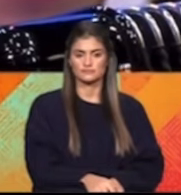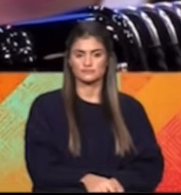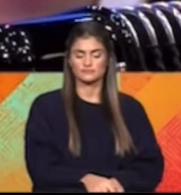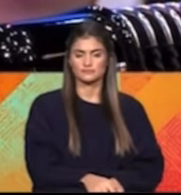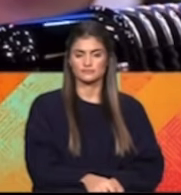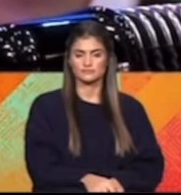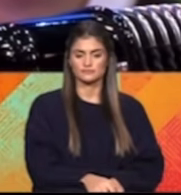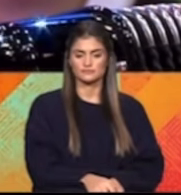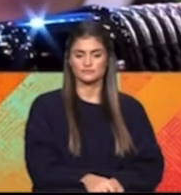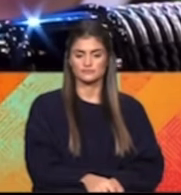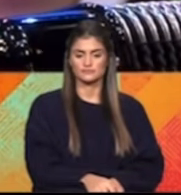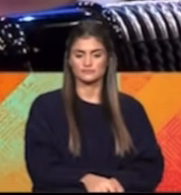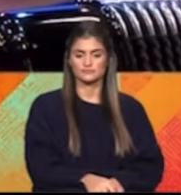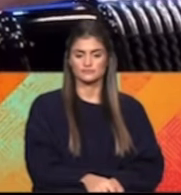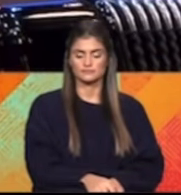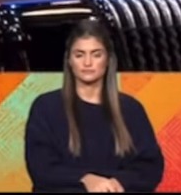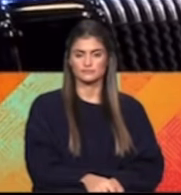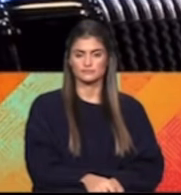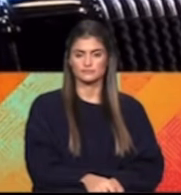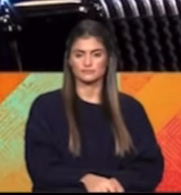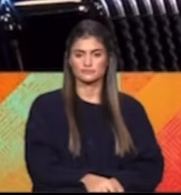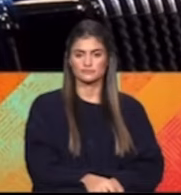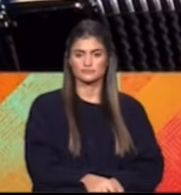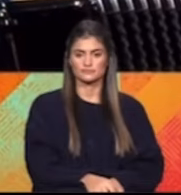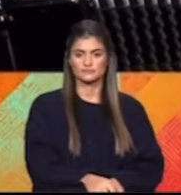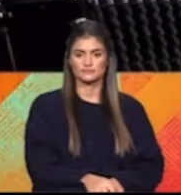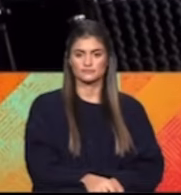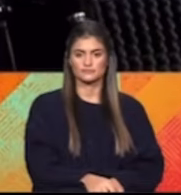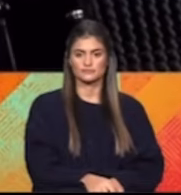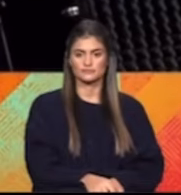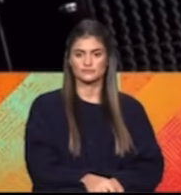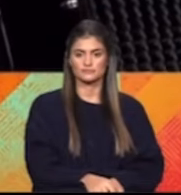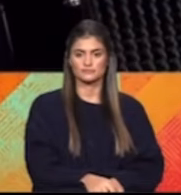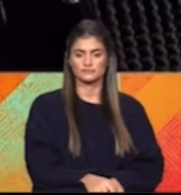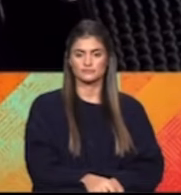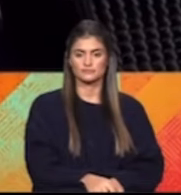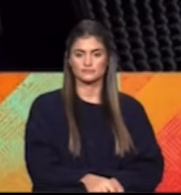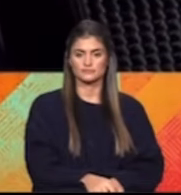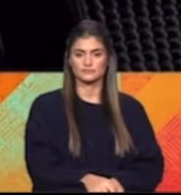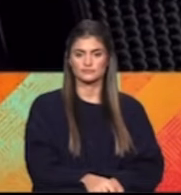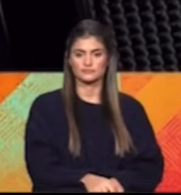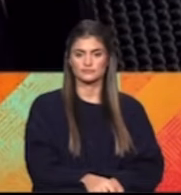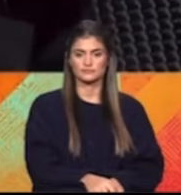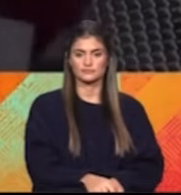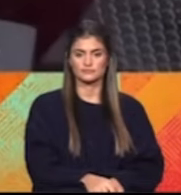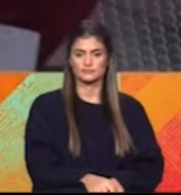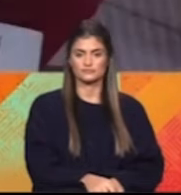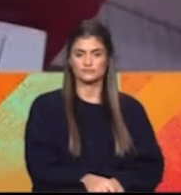Thank you.